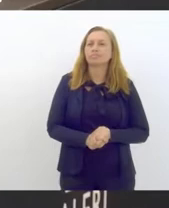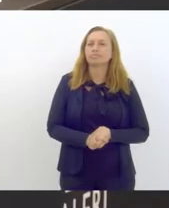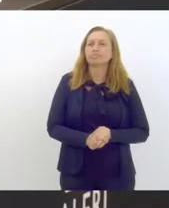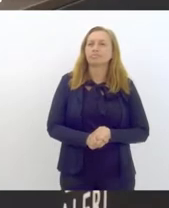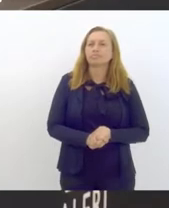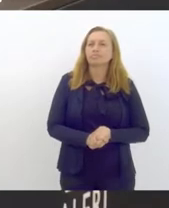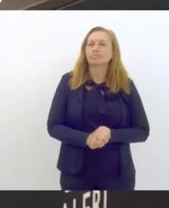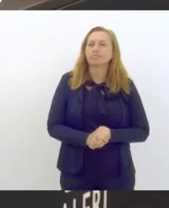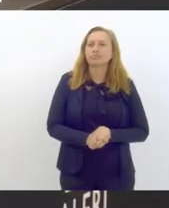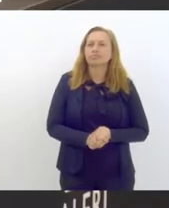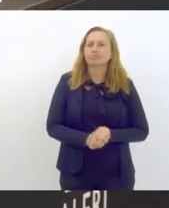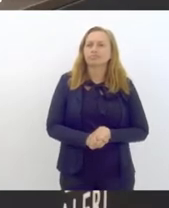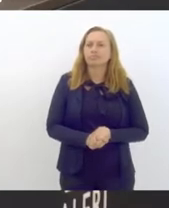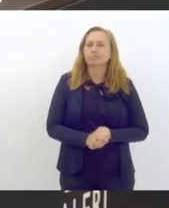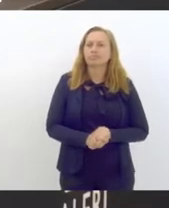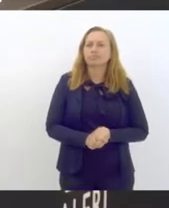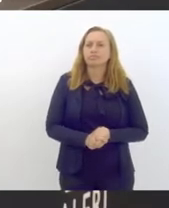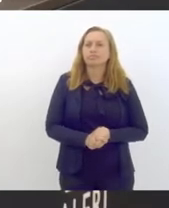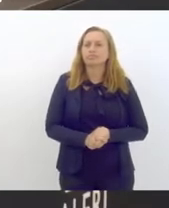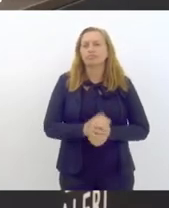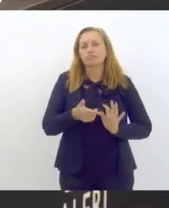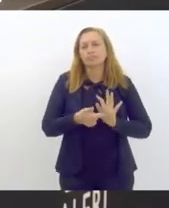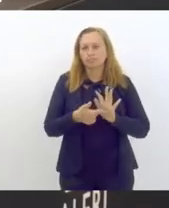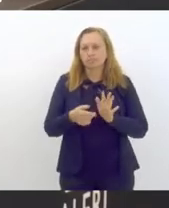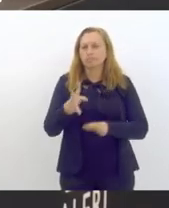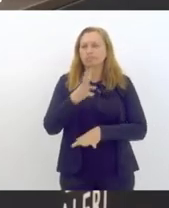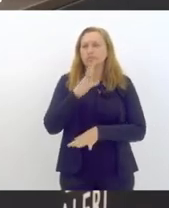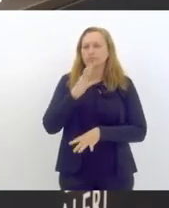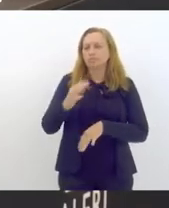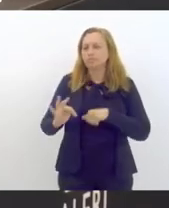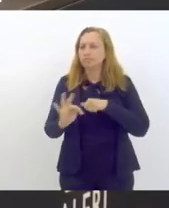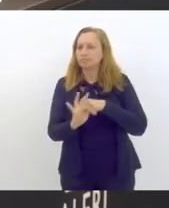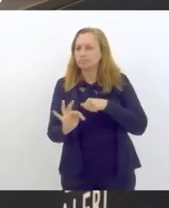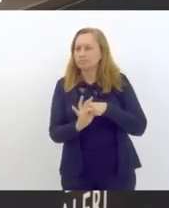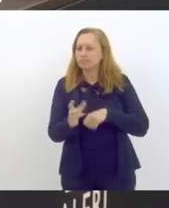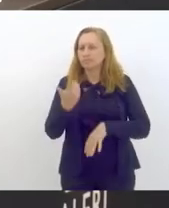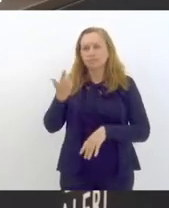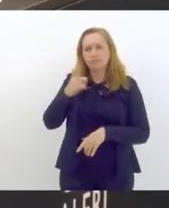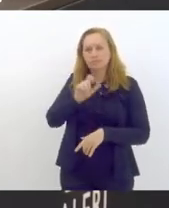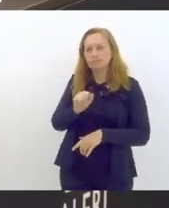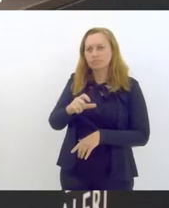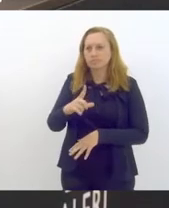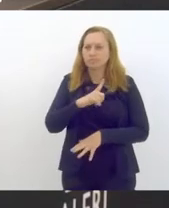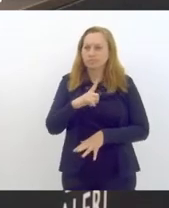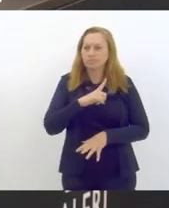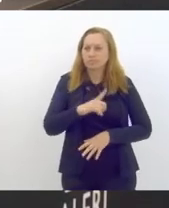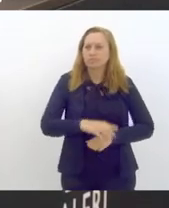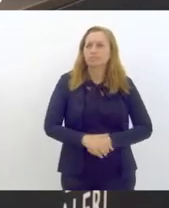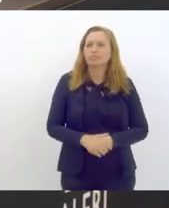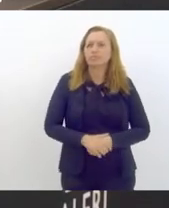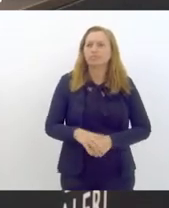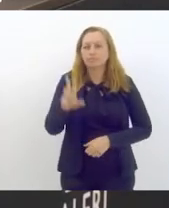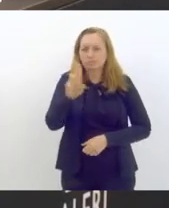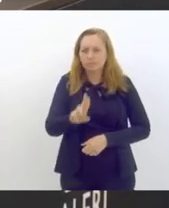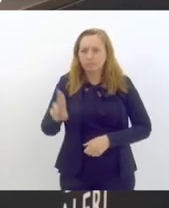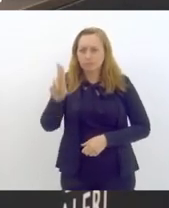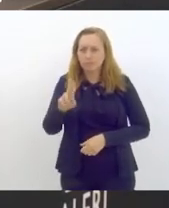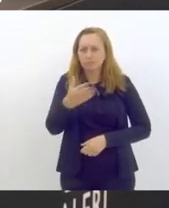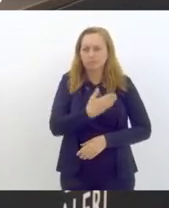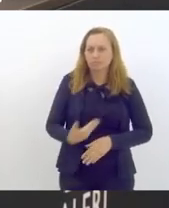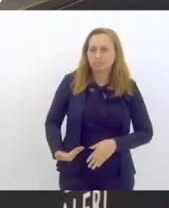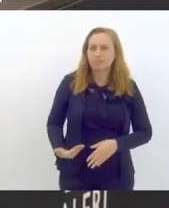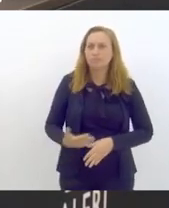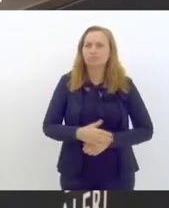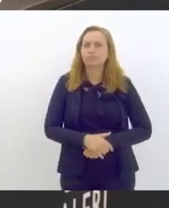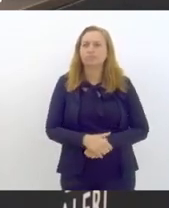a aplicar o nosso conhecimento técnico que nós conseguimos obter através da universidade pública, e de alguma